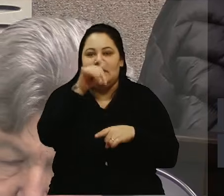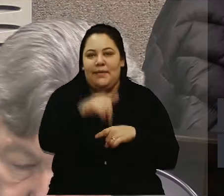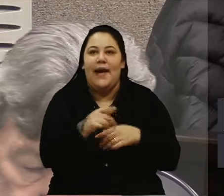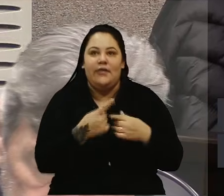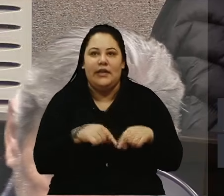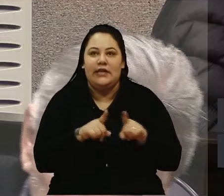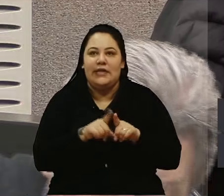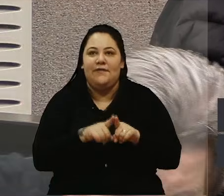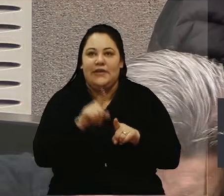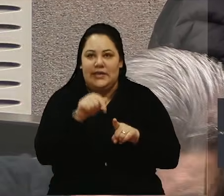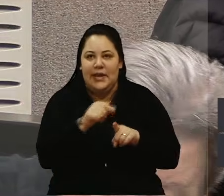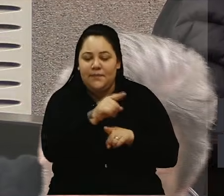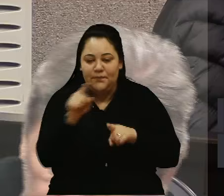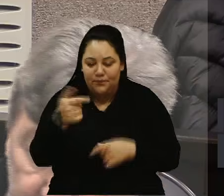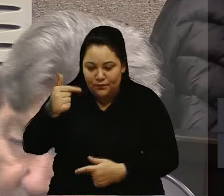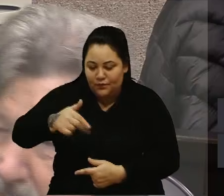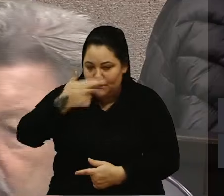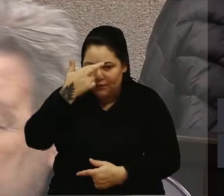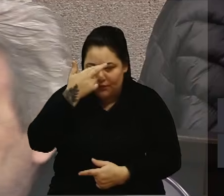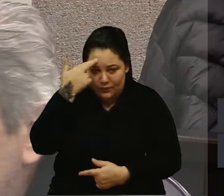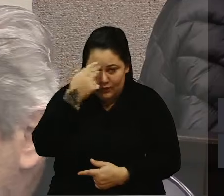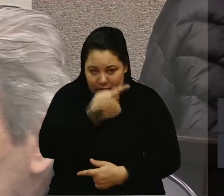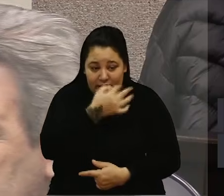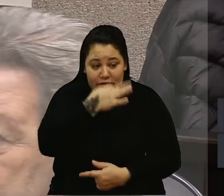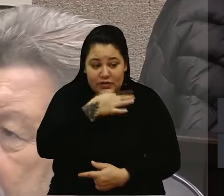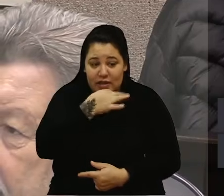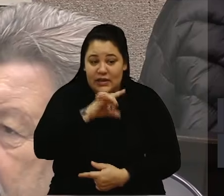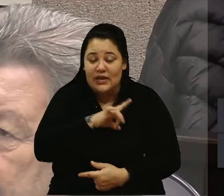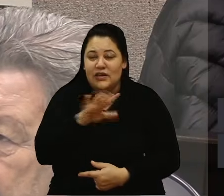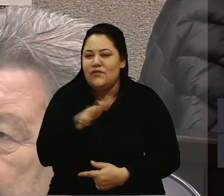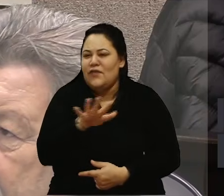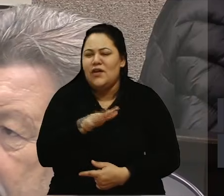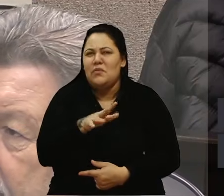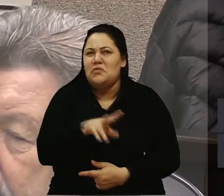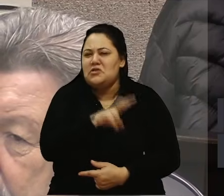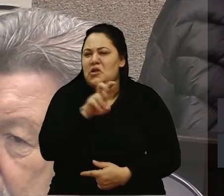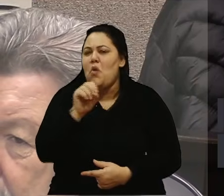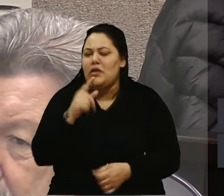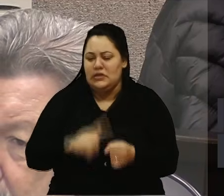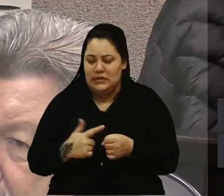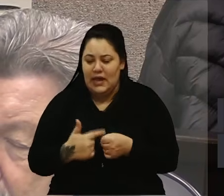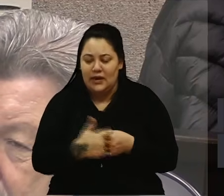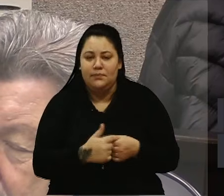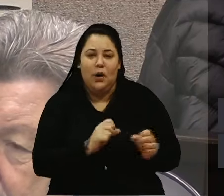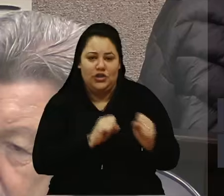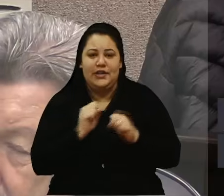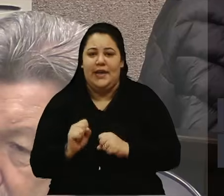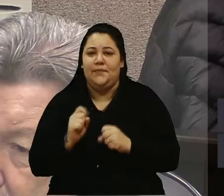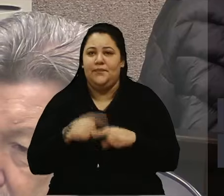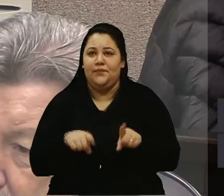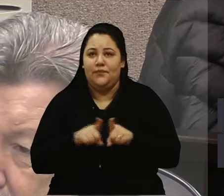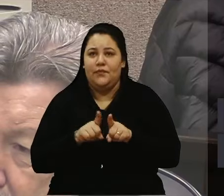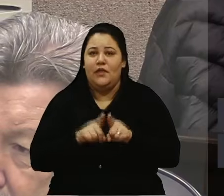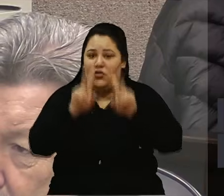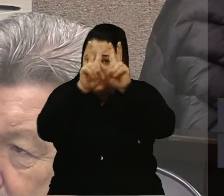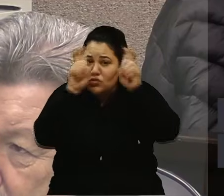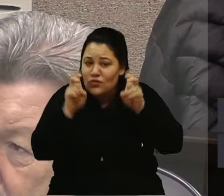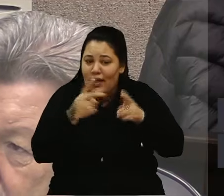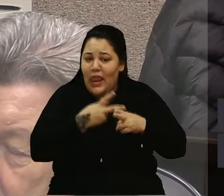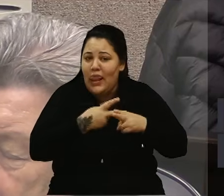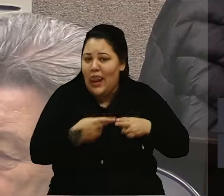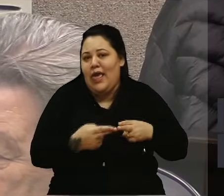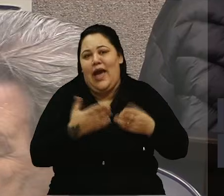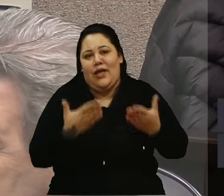Nós não estamos falando da saúde de Caxias, estamos falando da saúde de quase 50 cidades do nosso estado. Então, eu acho que o assunto é delicado, parabéns